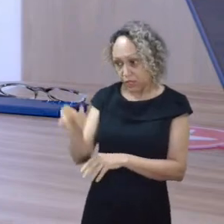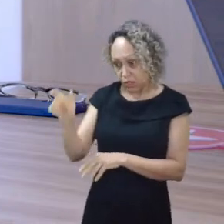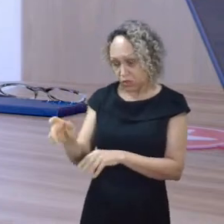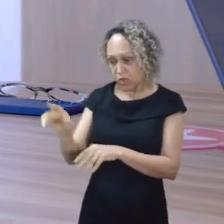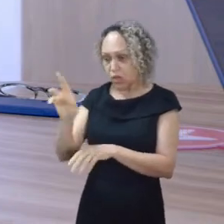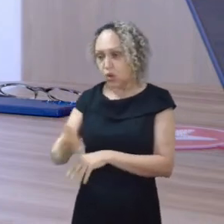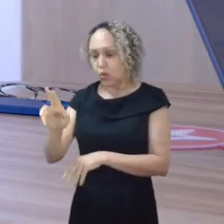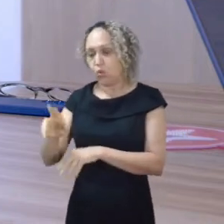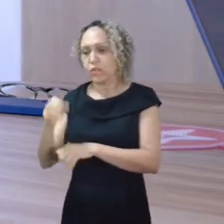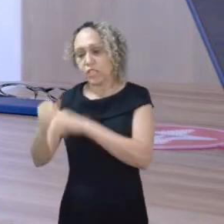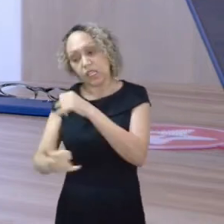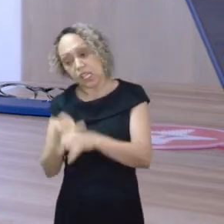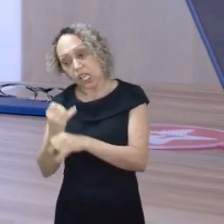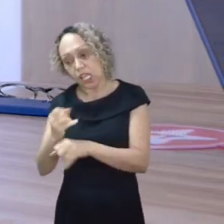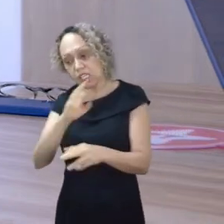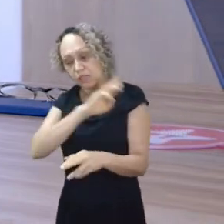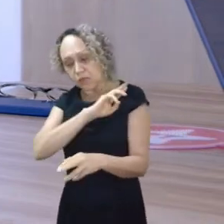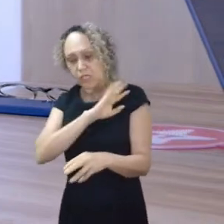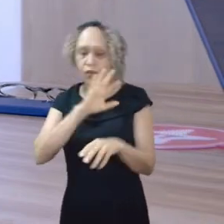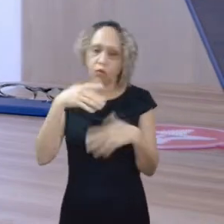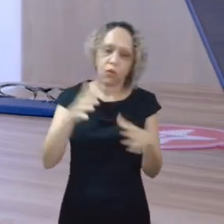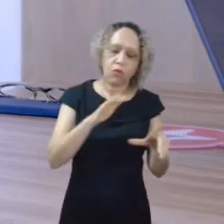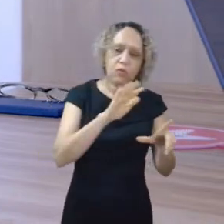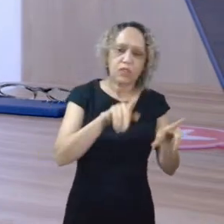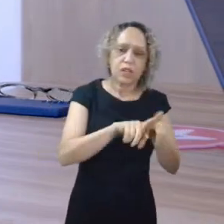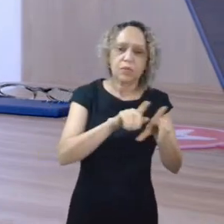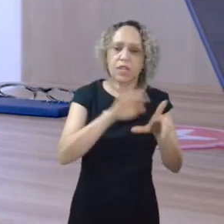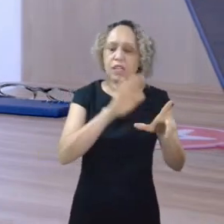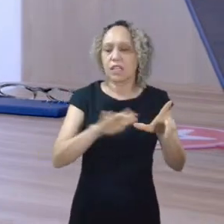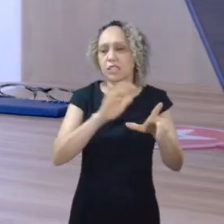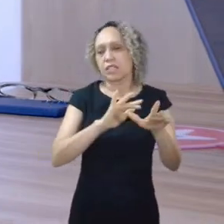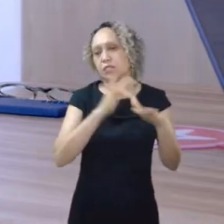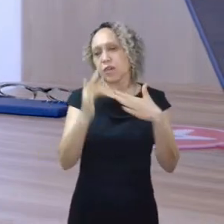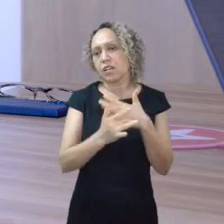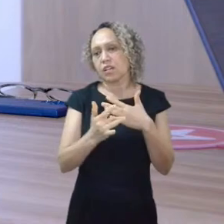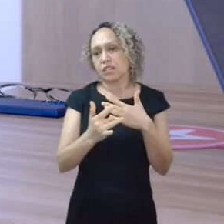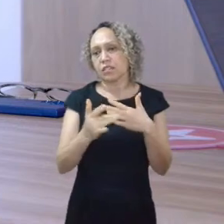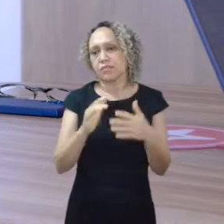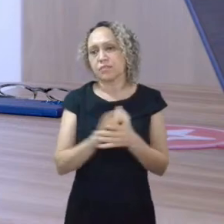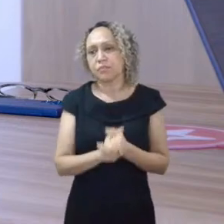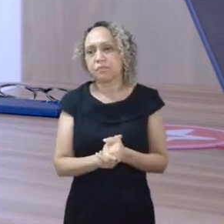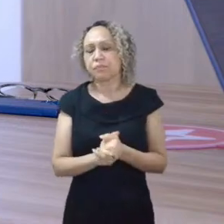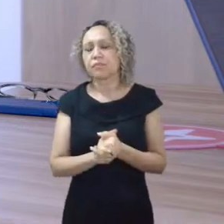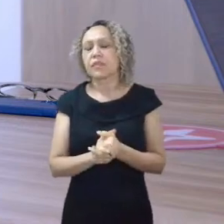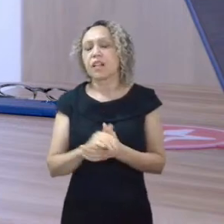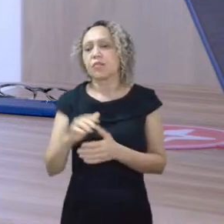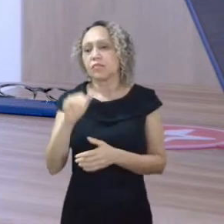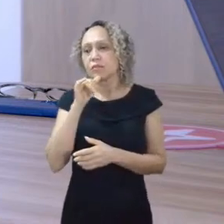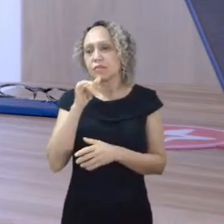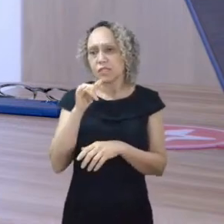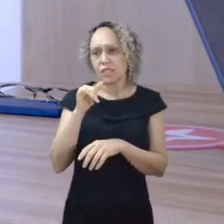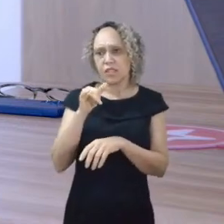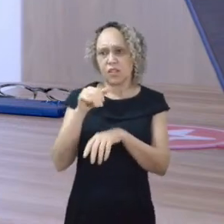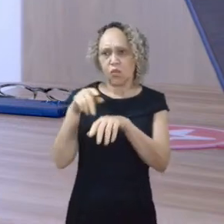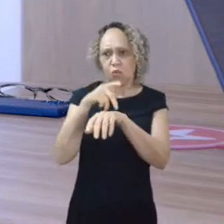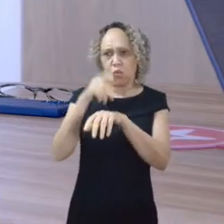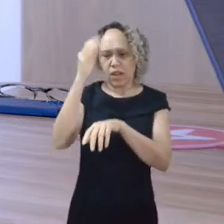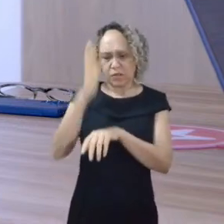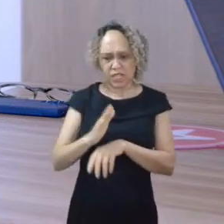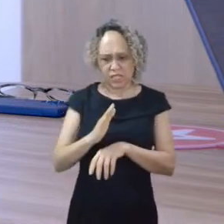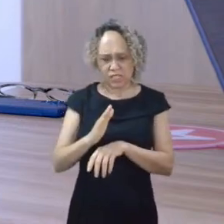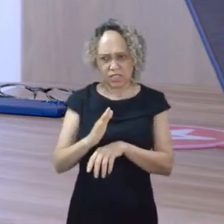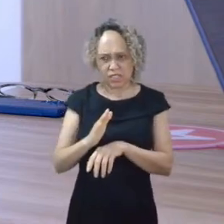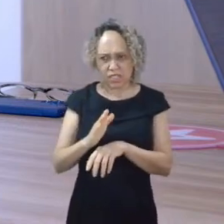transparente, seja eficiente, né? A gente não pode hoje ter um país em que a maior parte das relações de consumo se dão